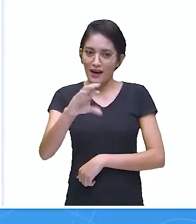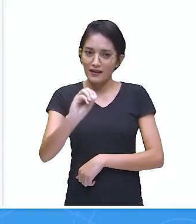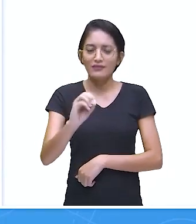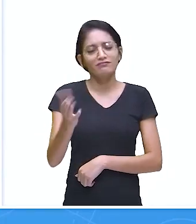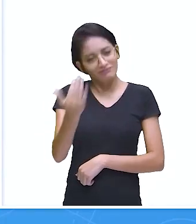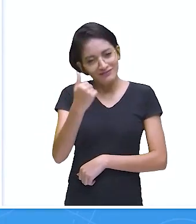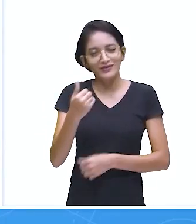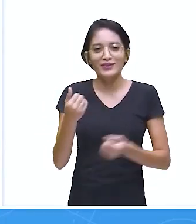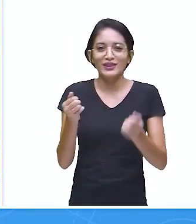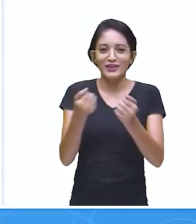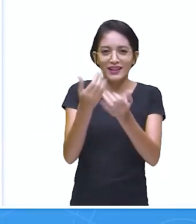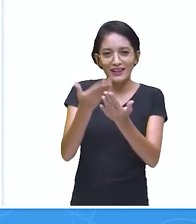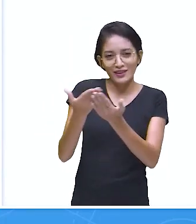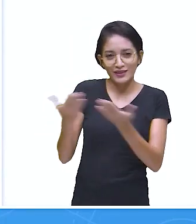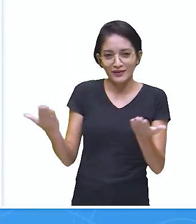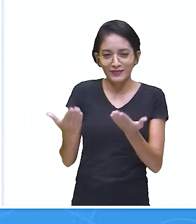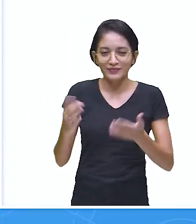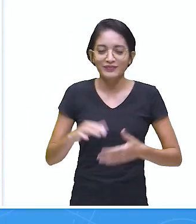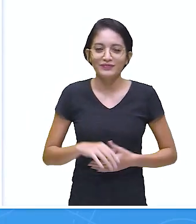hoje? Observe aí.